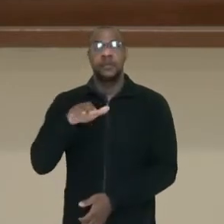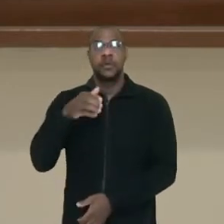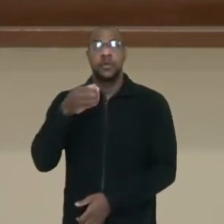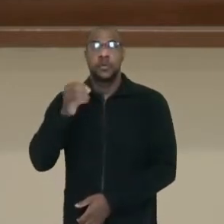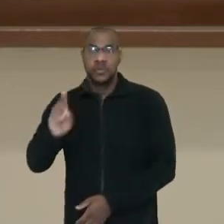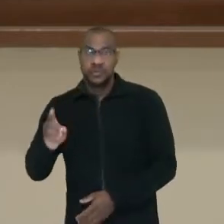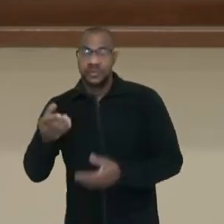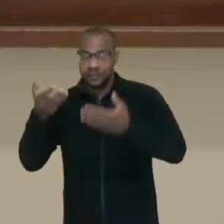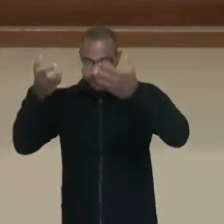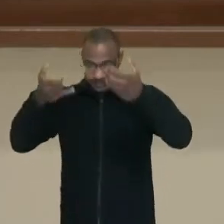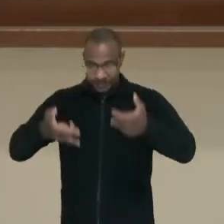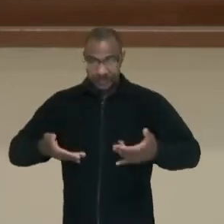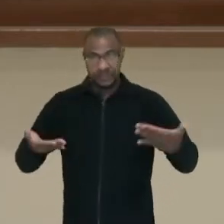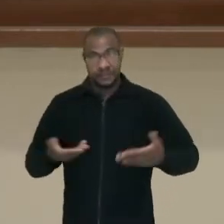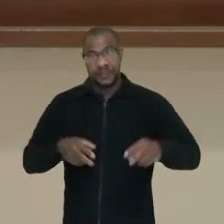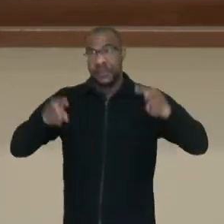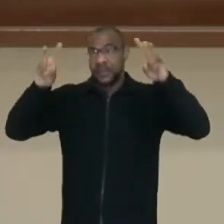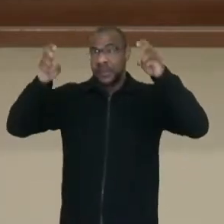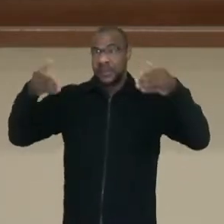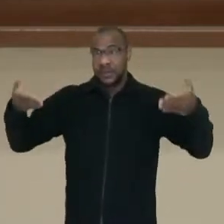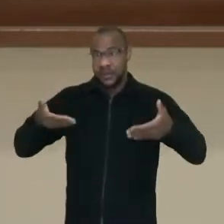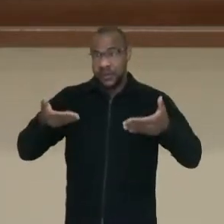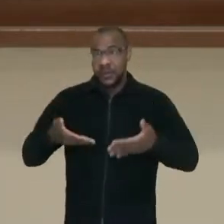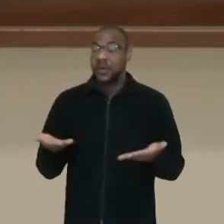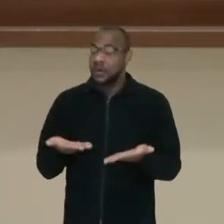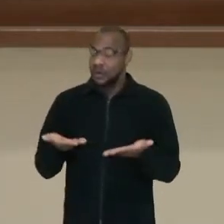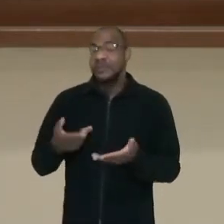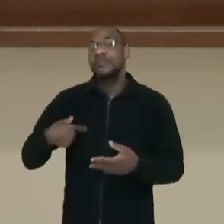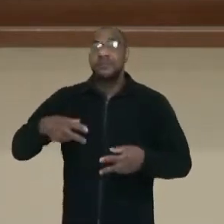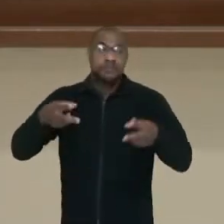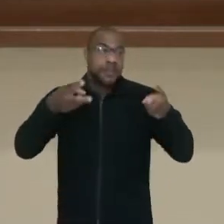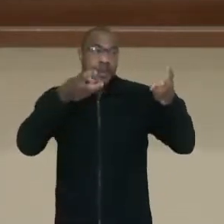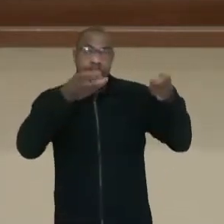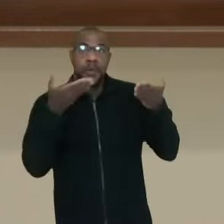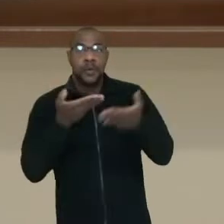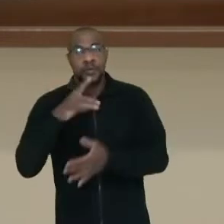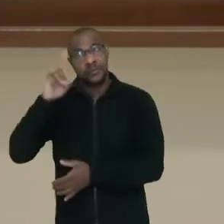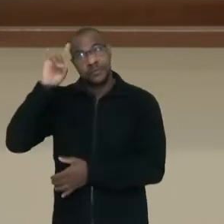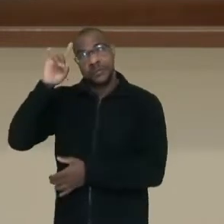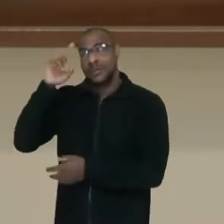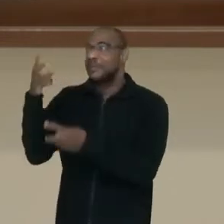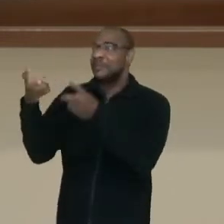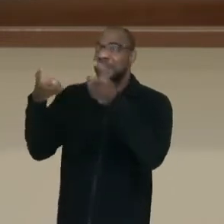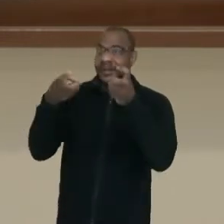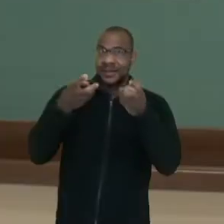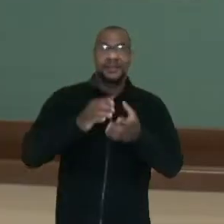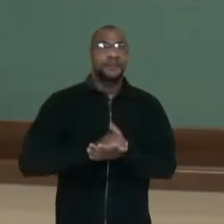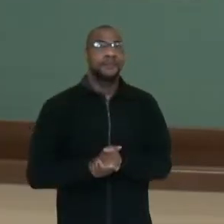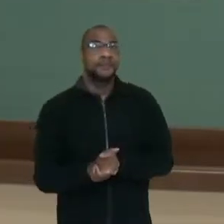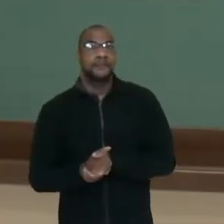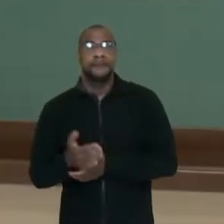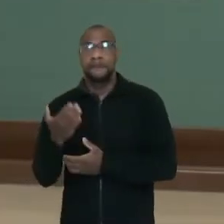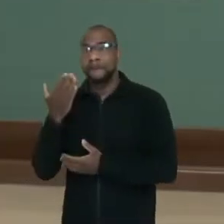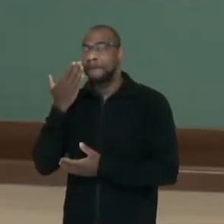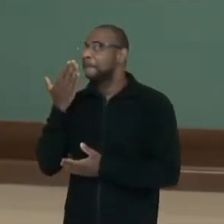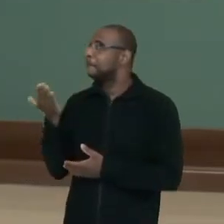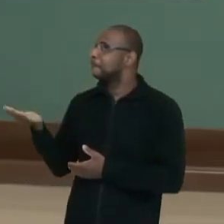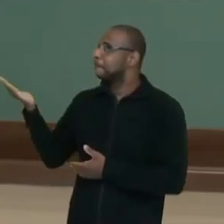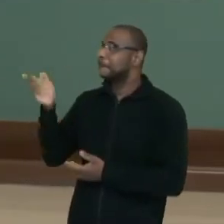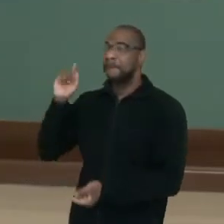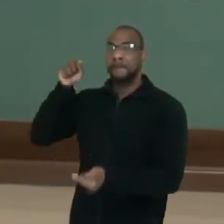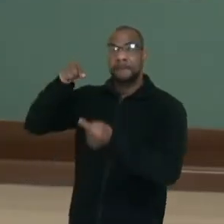todo o nosso cotidiano, a nossa vida. Por isso é bom a gente entender um pouquinho sobre ela. Vamos lá? Nossos